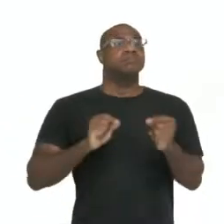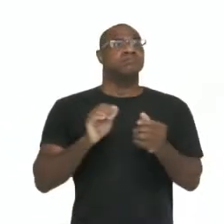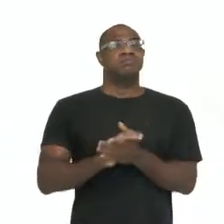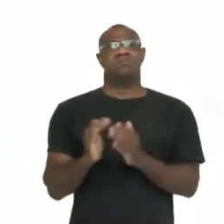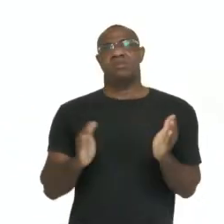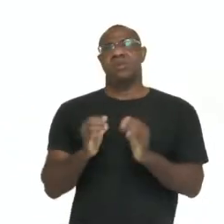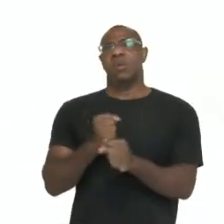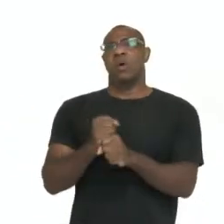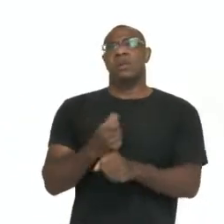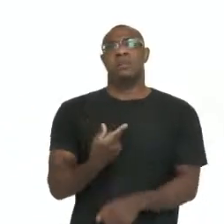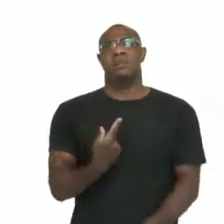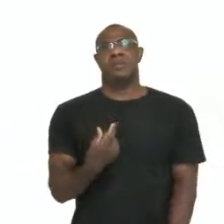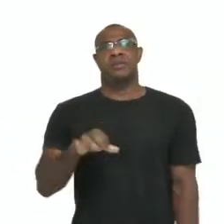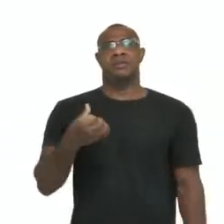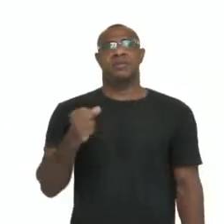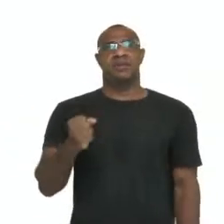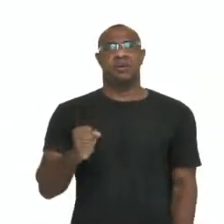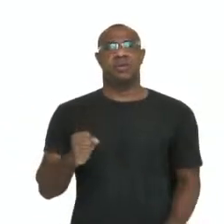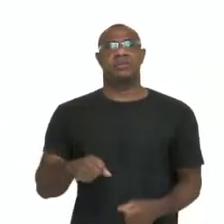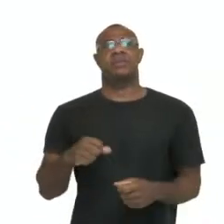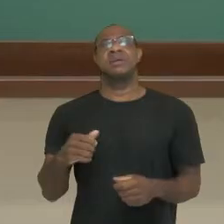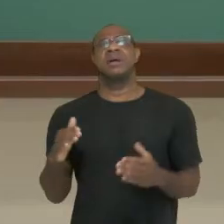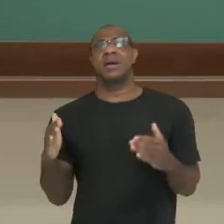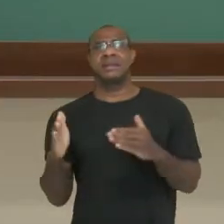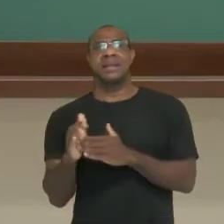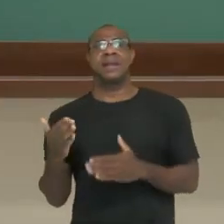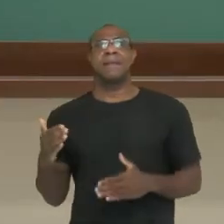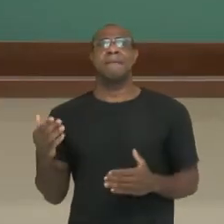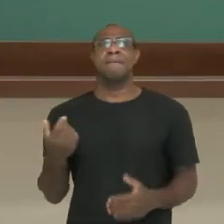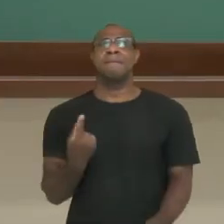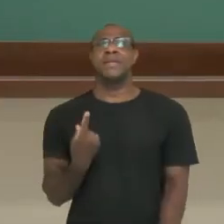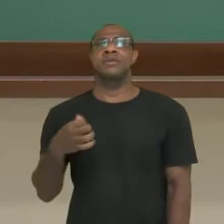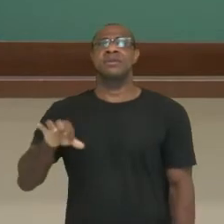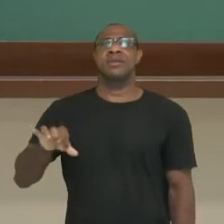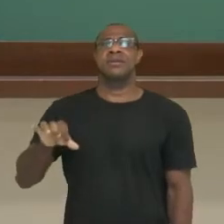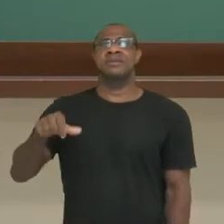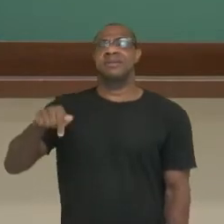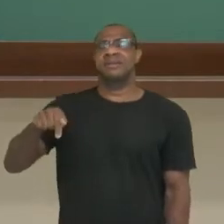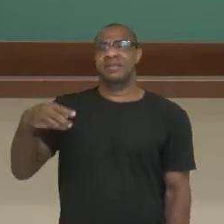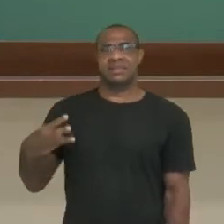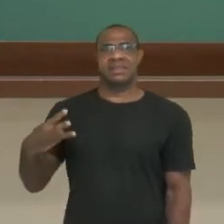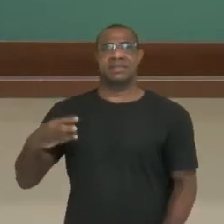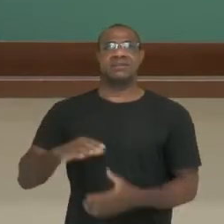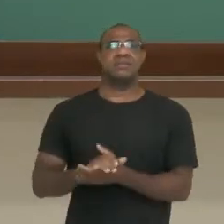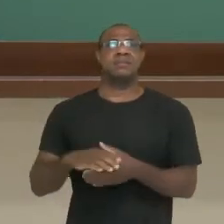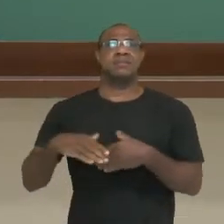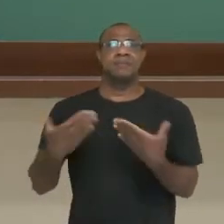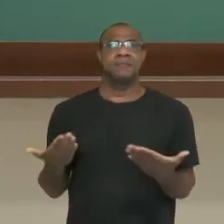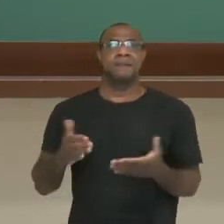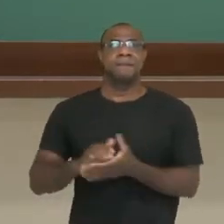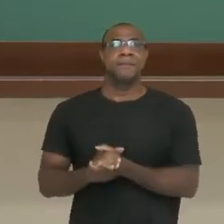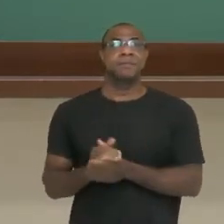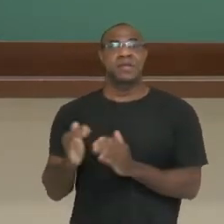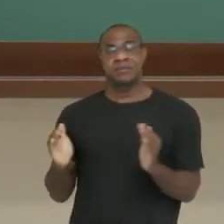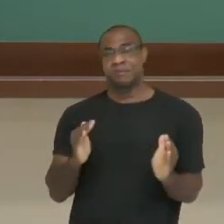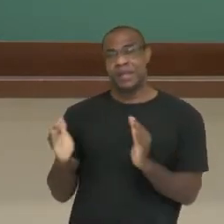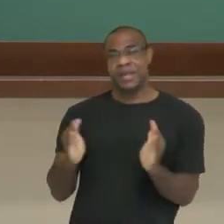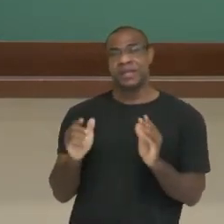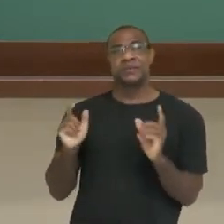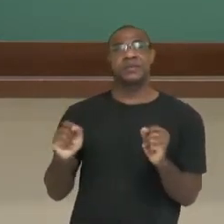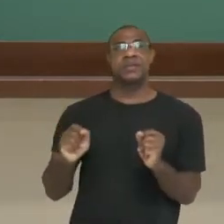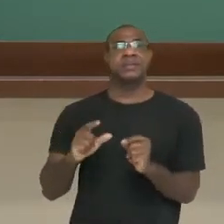anos de 1968 e 1973. Então, nesse período aí que